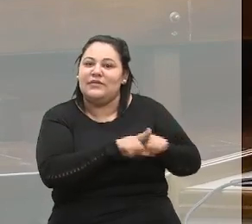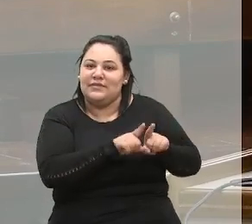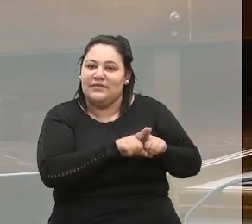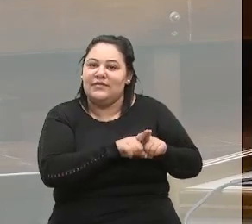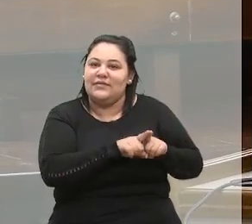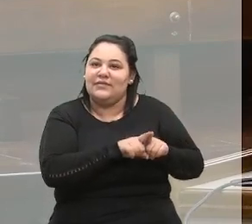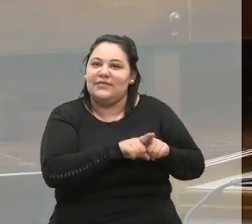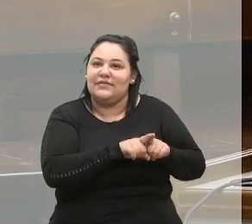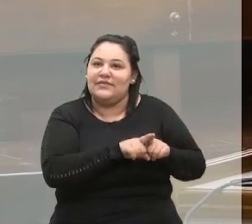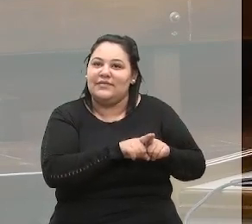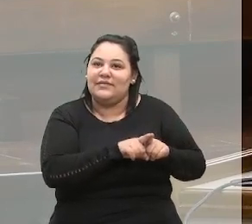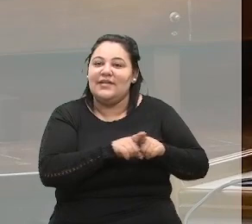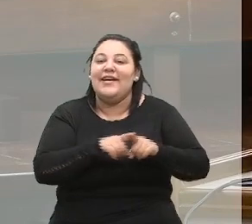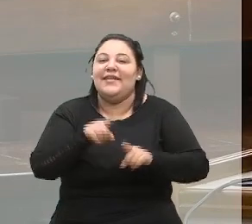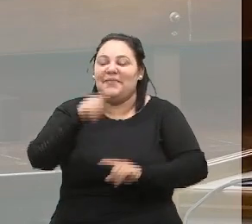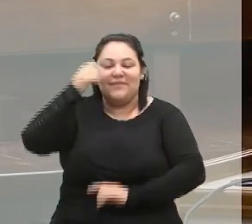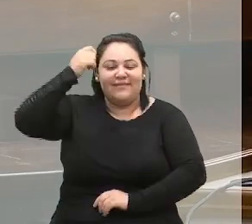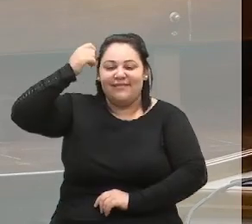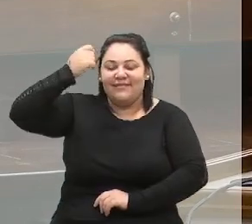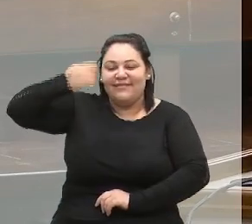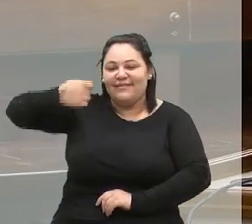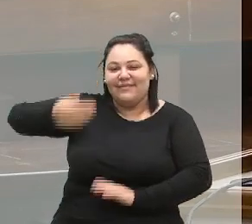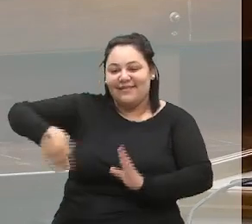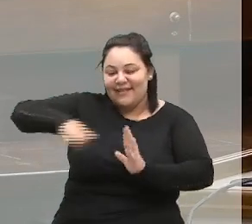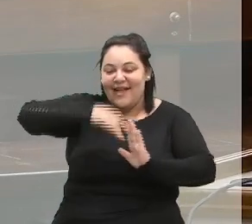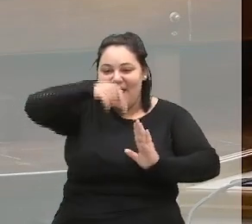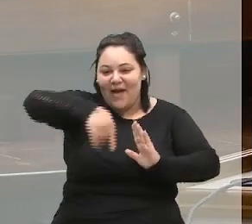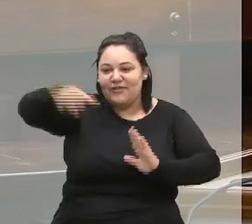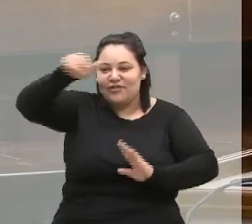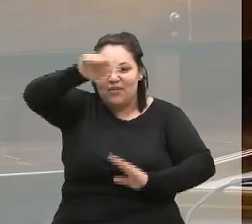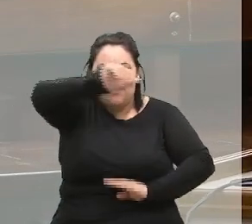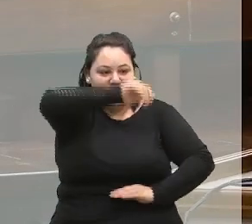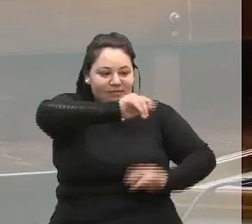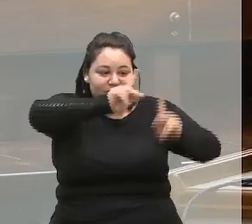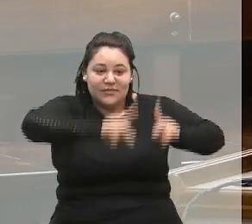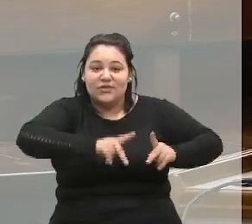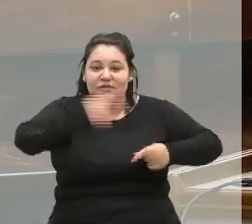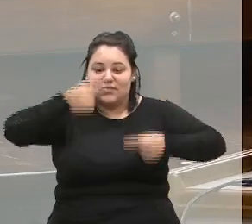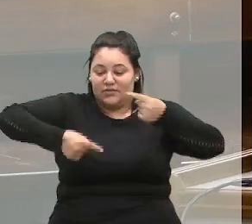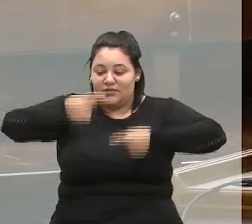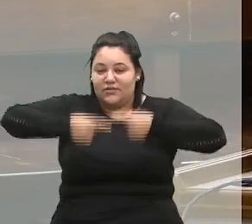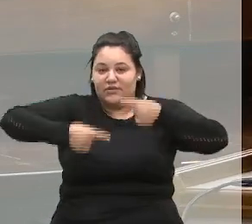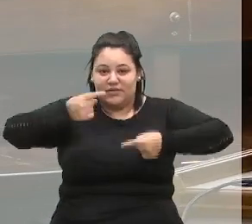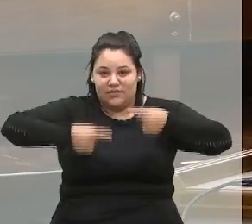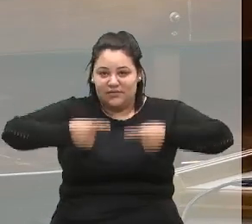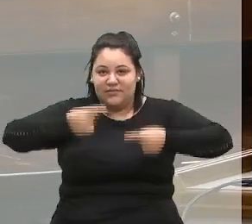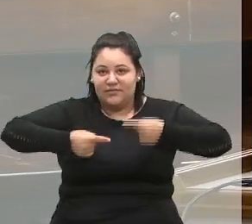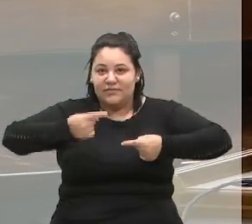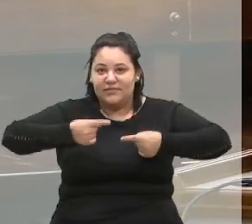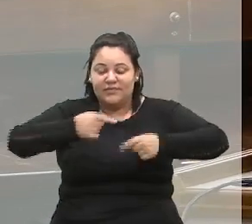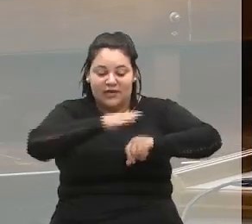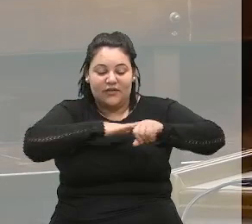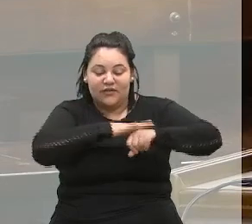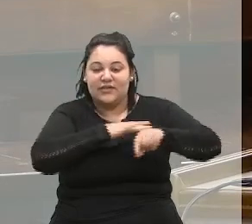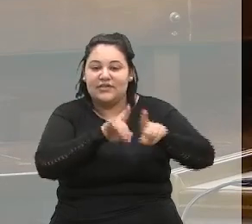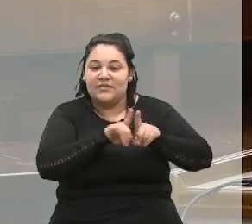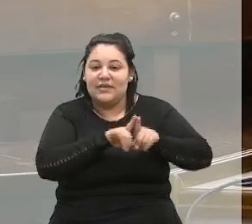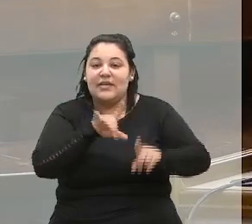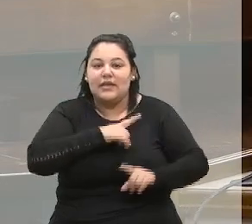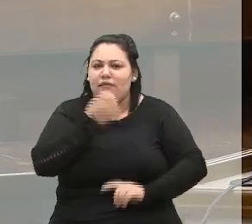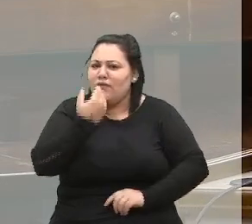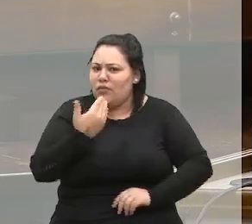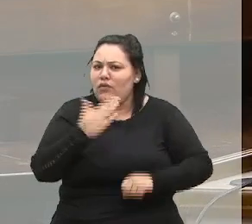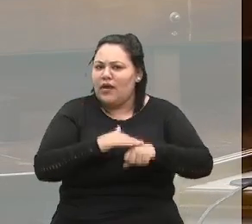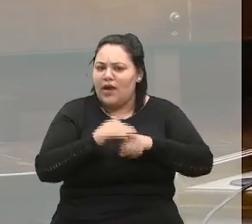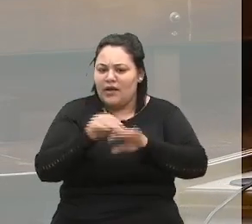ninguém, você trazia as pessoas para a discussão, para a conversa, e sempre teve boa harmonia junto